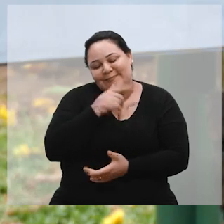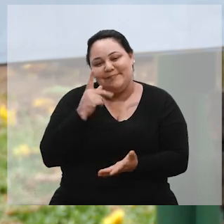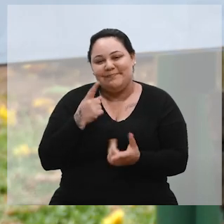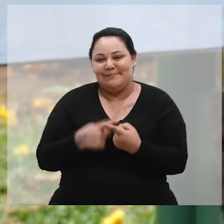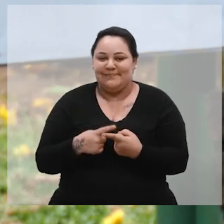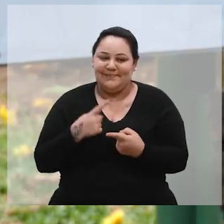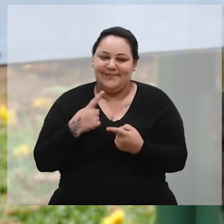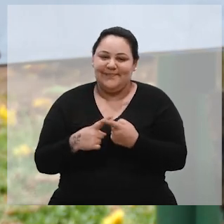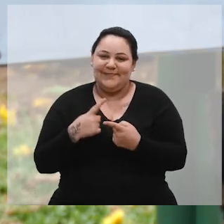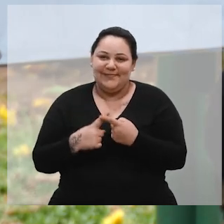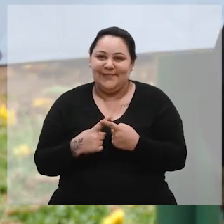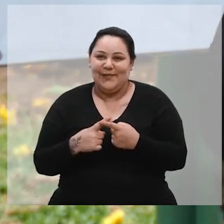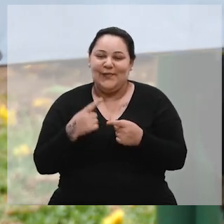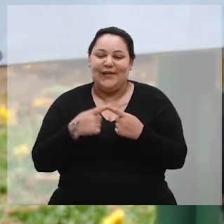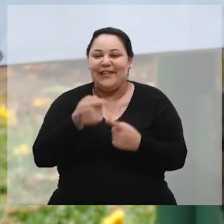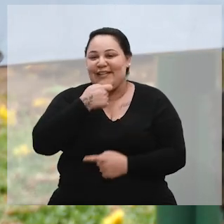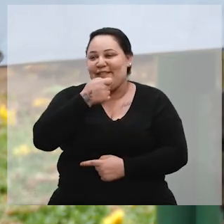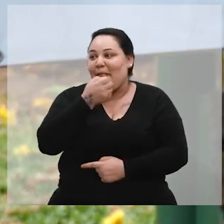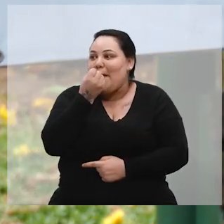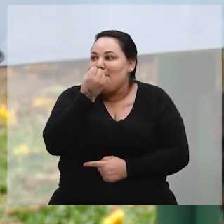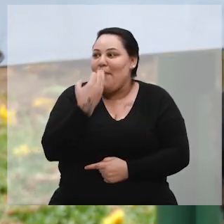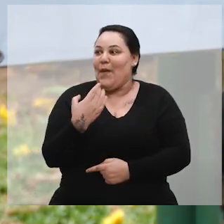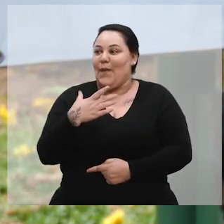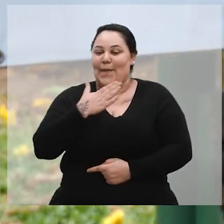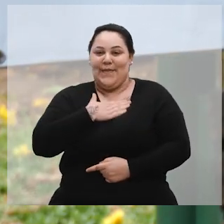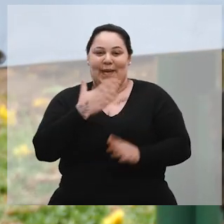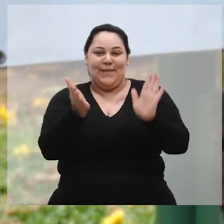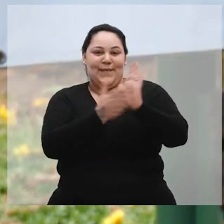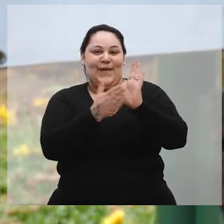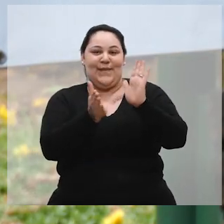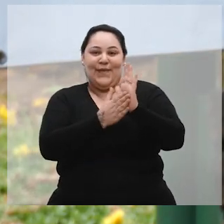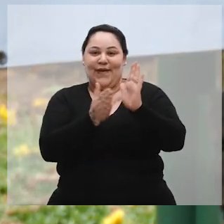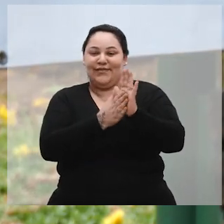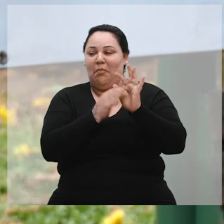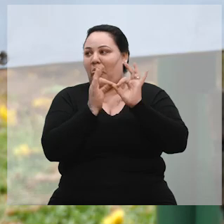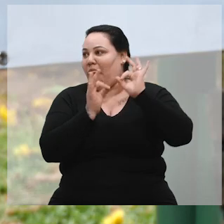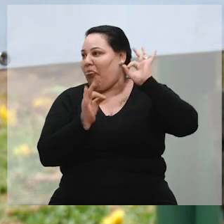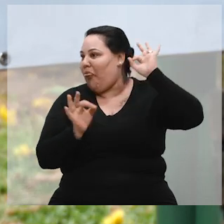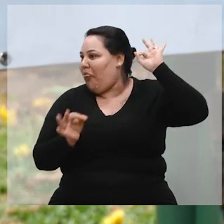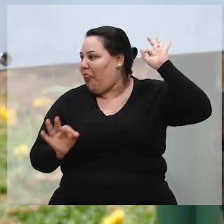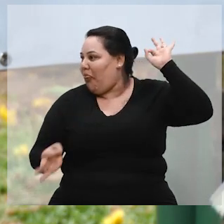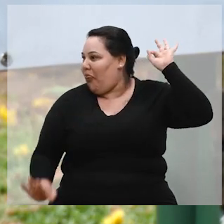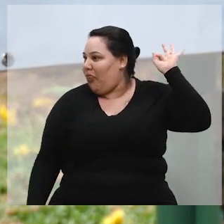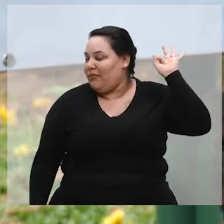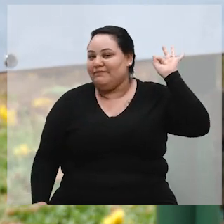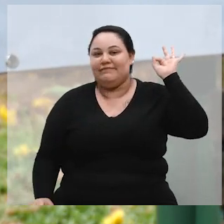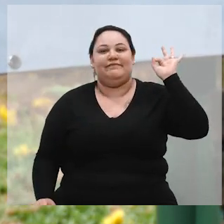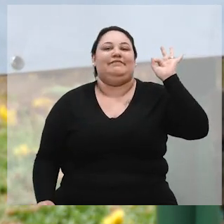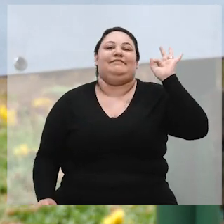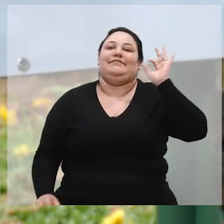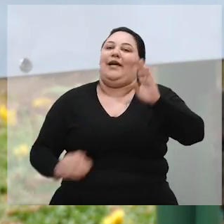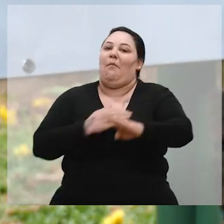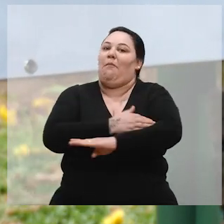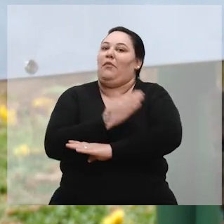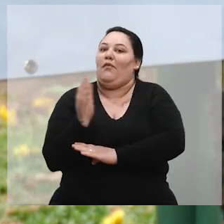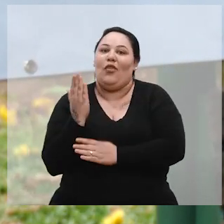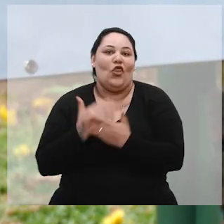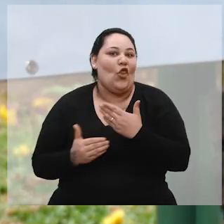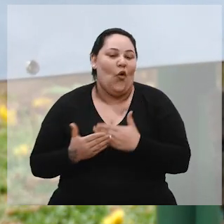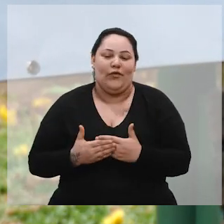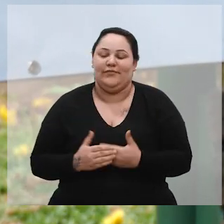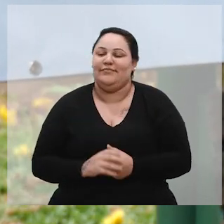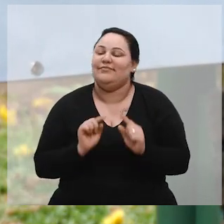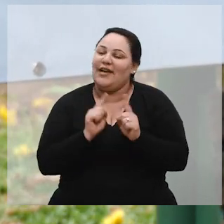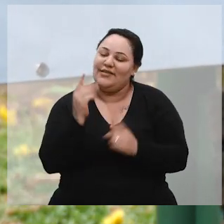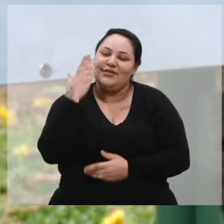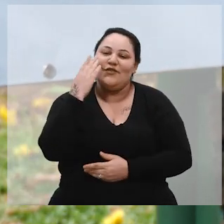quando os entrevistados são bons, a minha proposta seria passar a tarde inteira aqui conversando com vocês, mas eu sei que vocês também têm agendas a